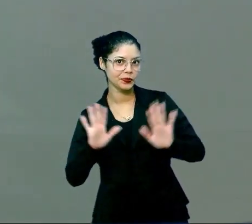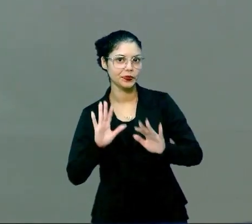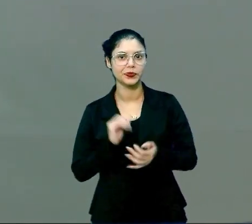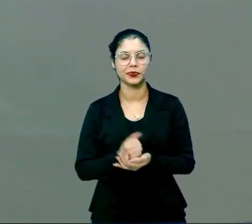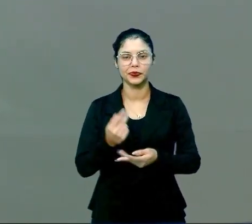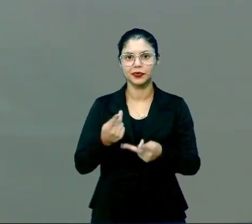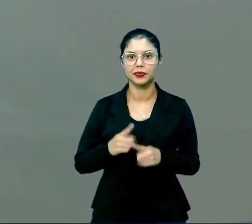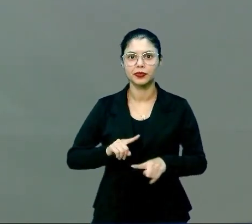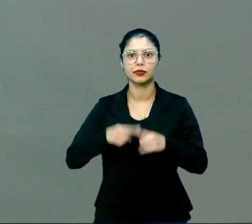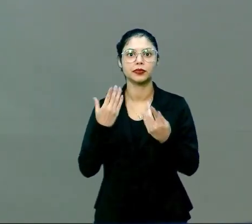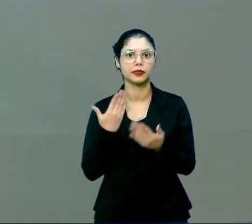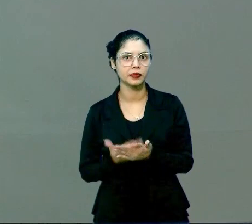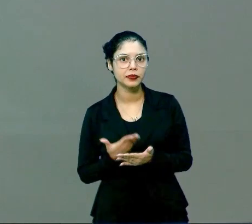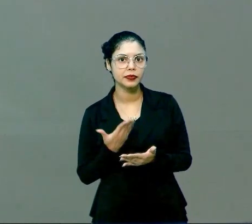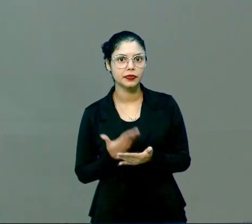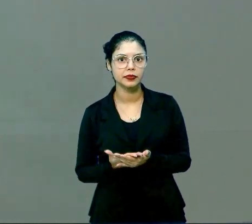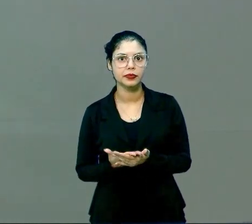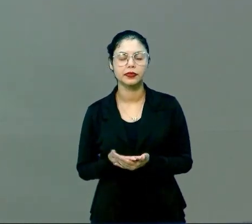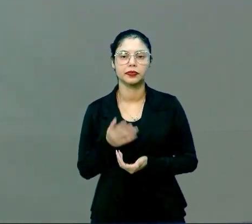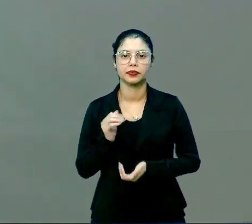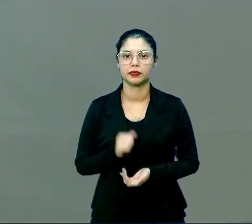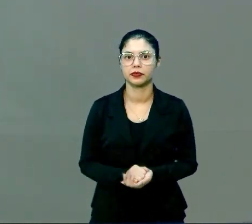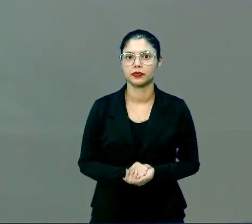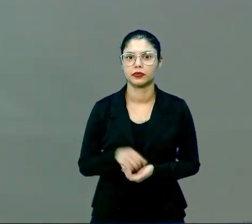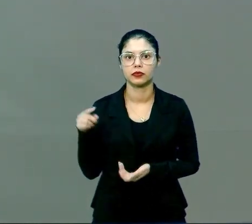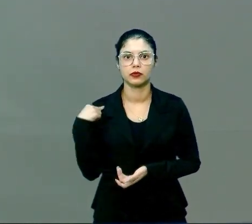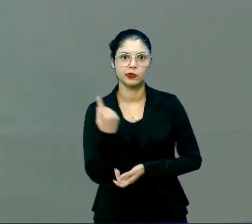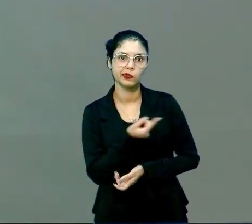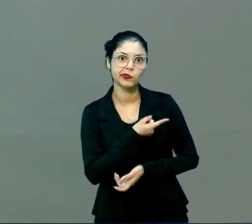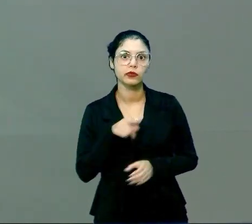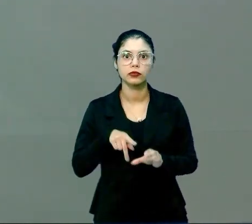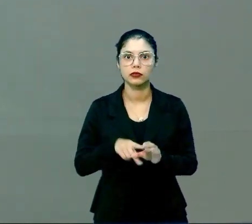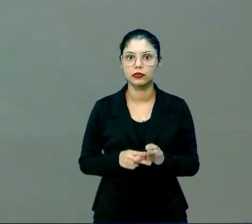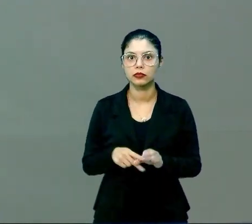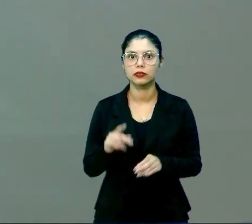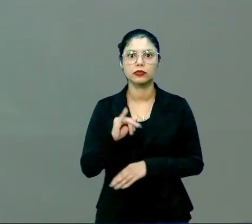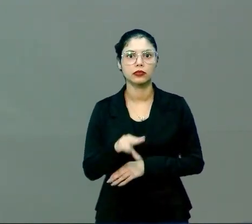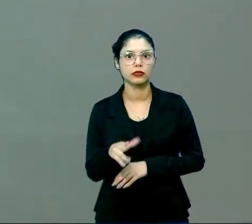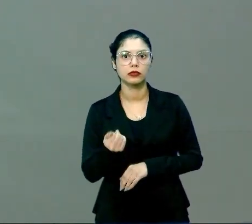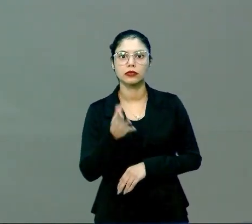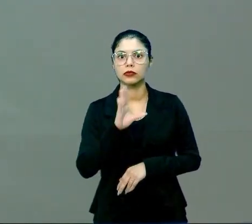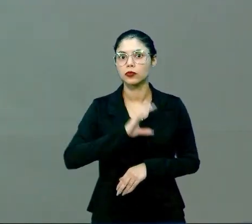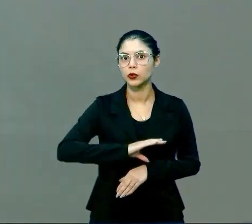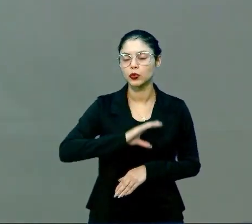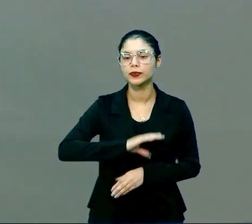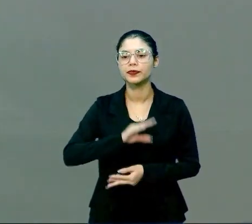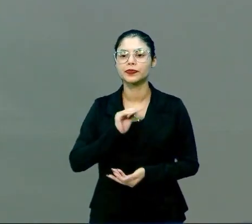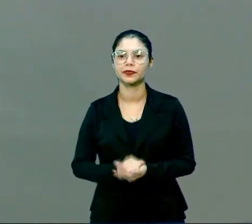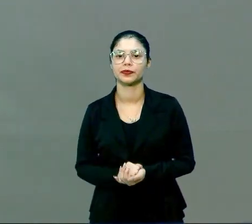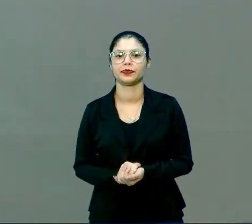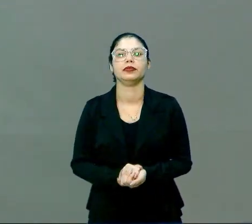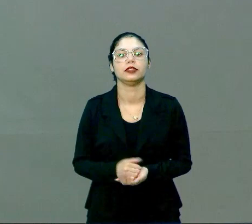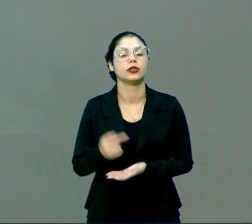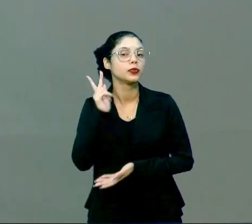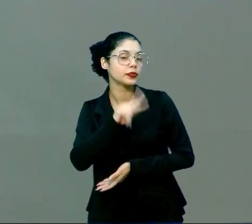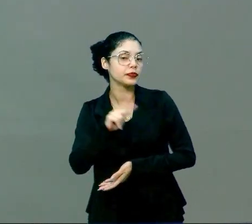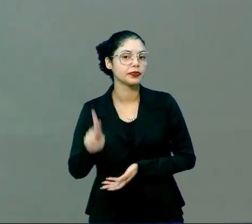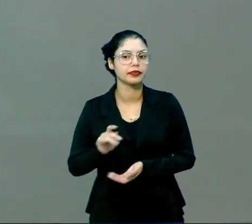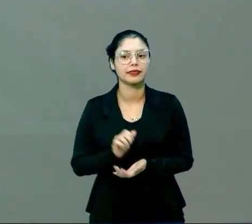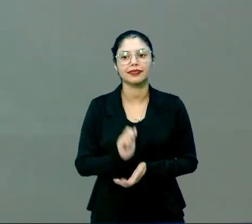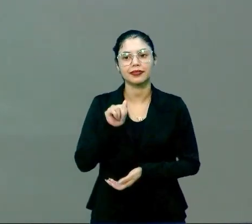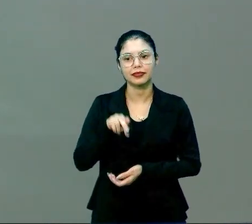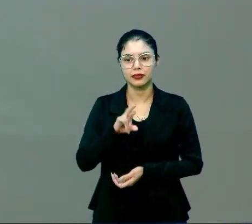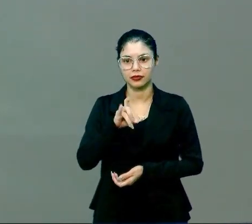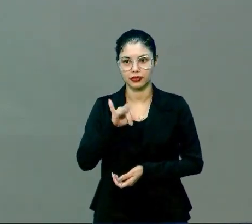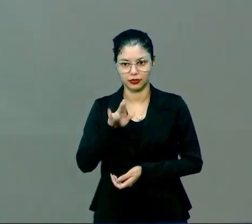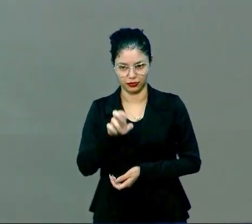Olá, sejam bem-vindos a mais uma aula do nosso componente curricular de língua portuguesa. Eu sou a professora